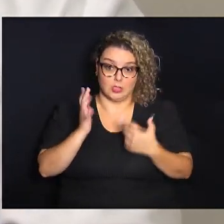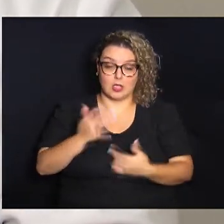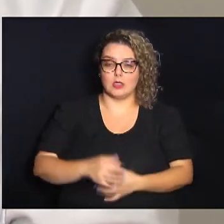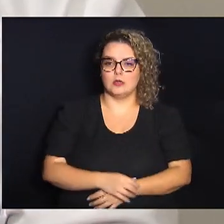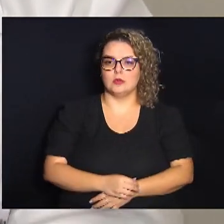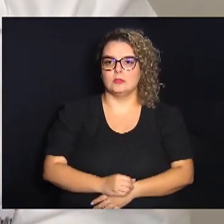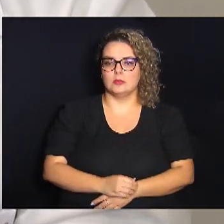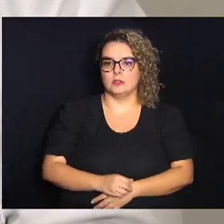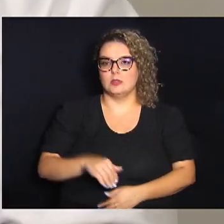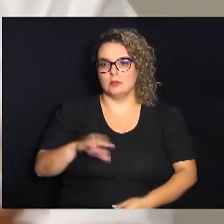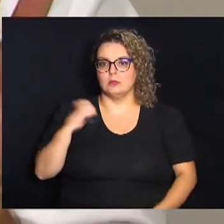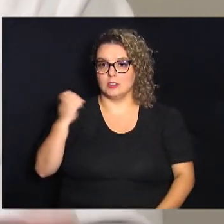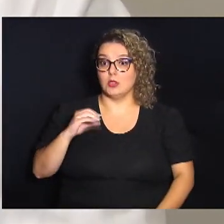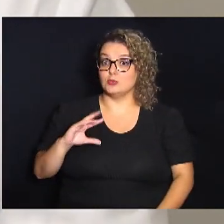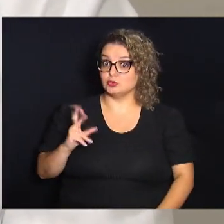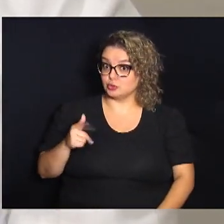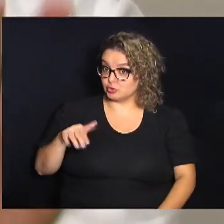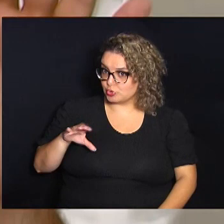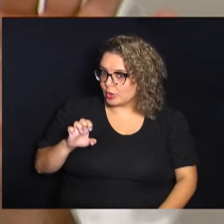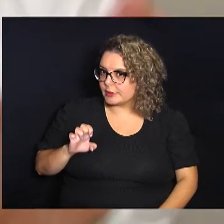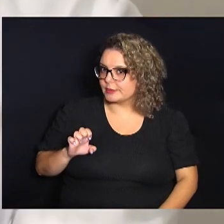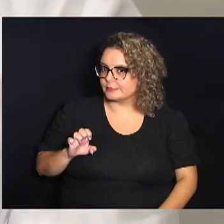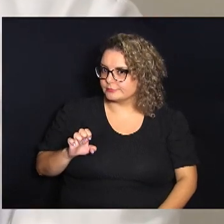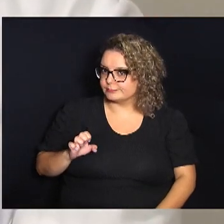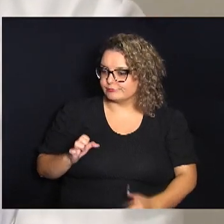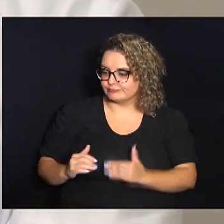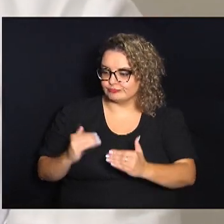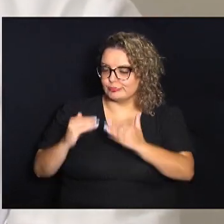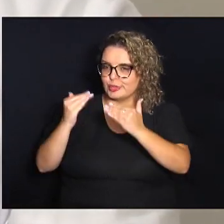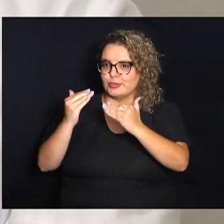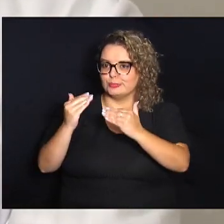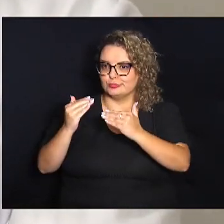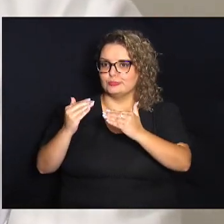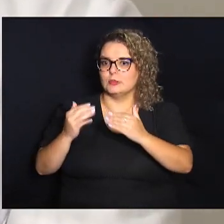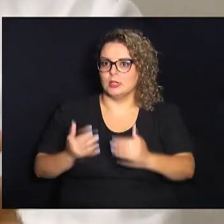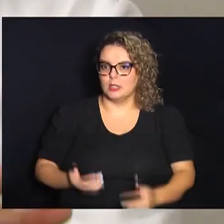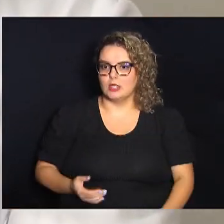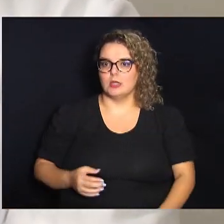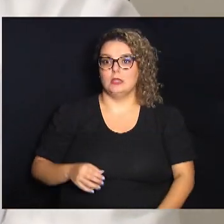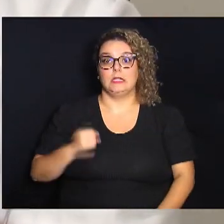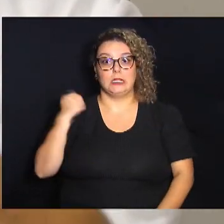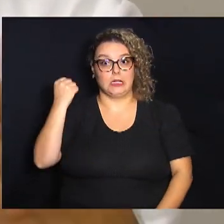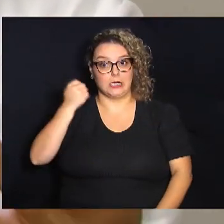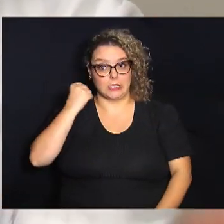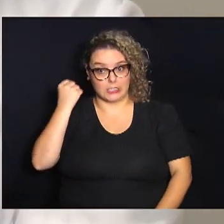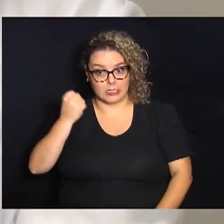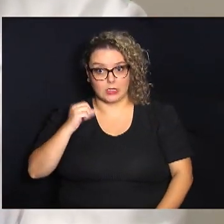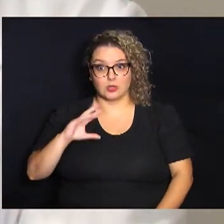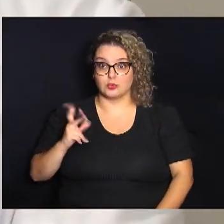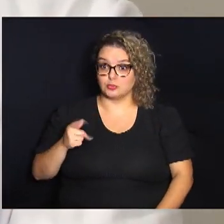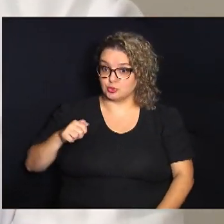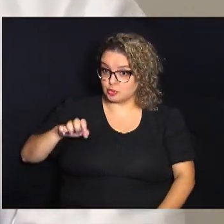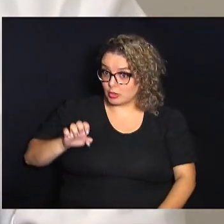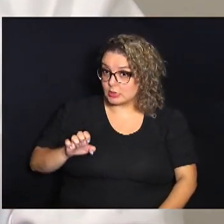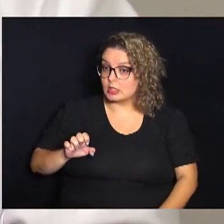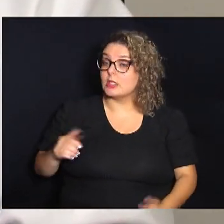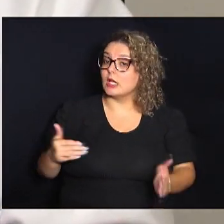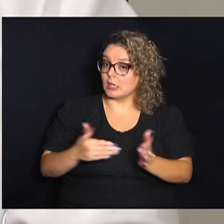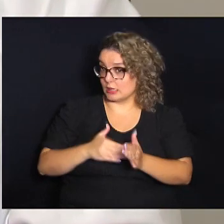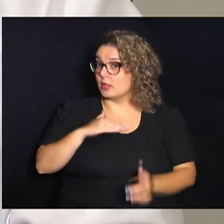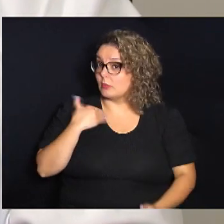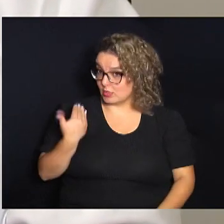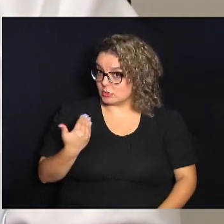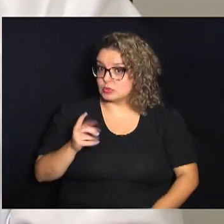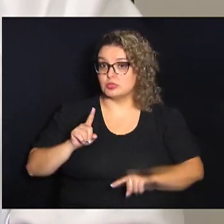ser mais grave, é choque, né? Então, a pessoa evoluir com uma disfunção hemodinâmica grave, evoluir com choque e óbito, né? E